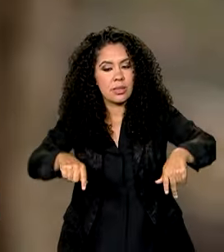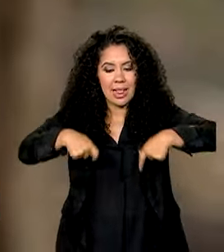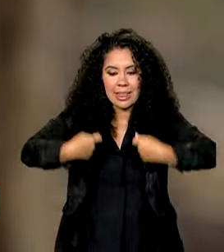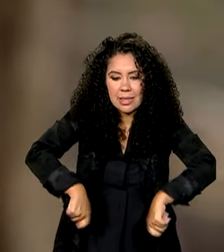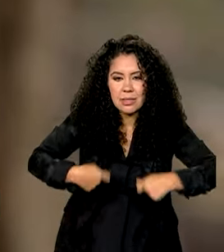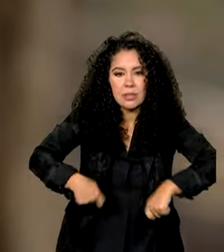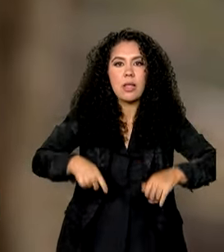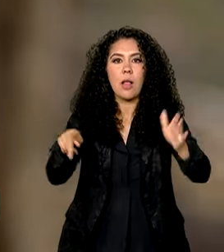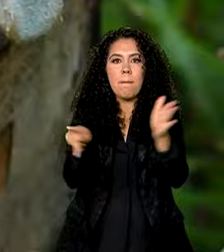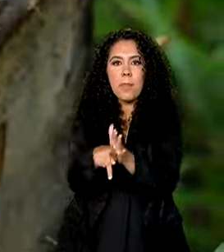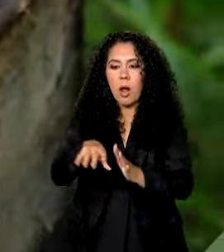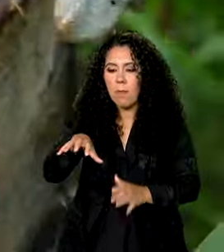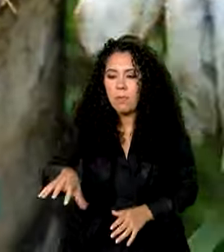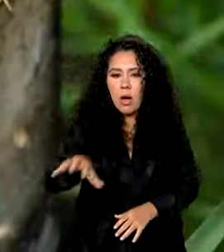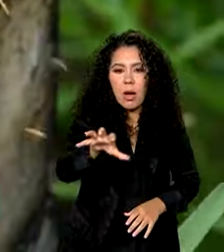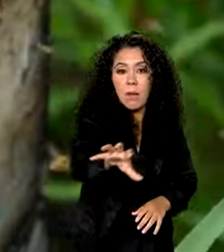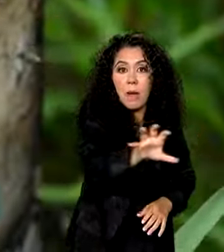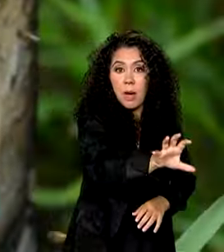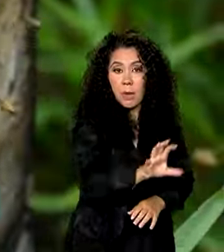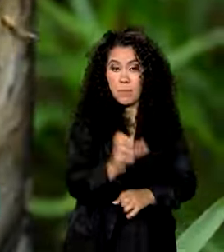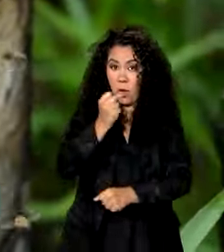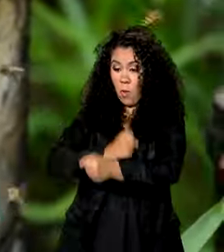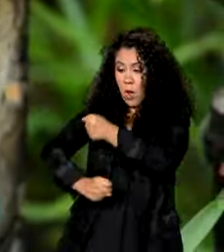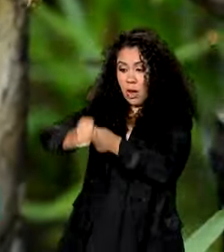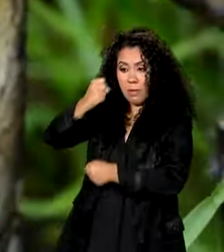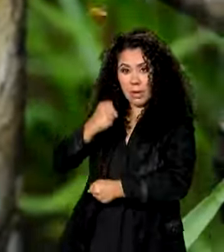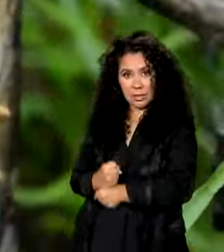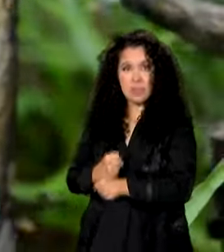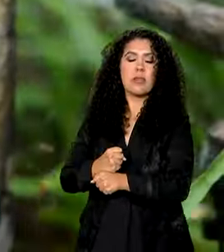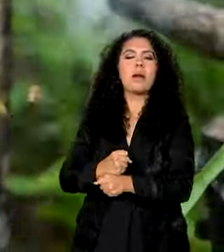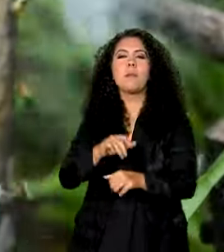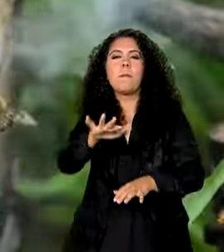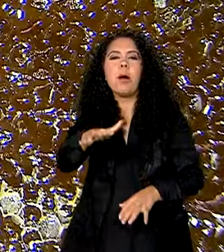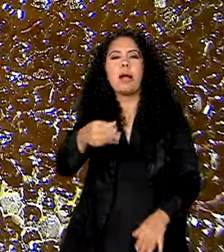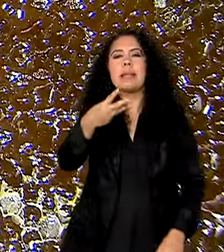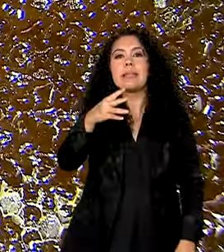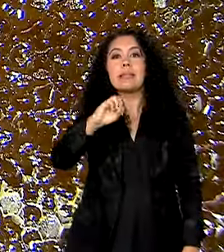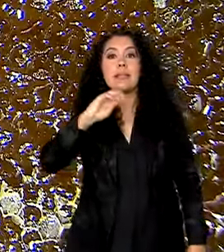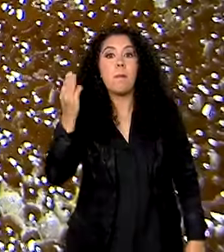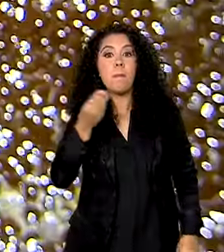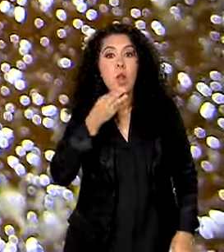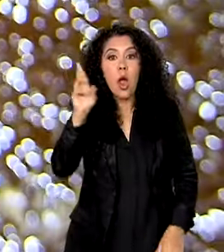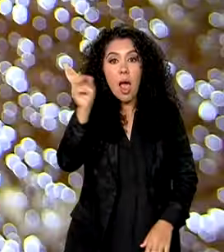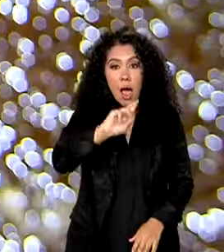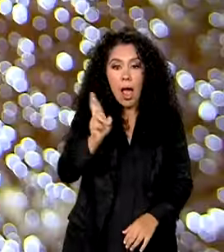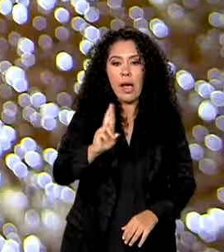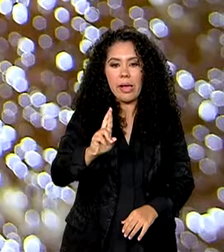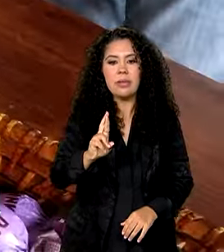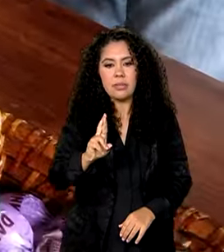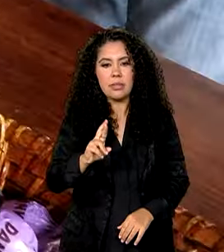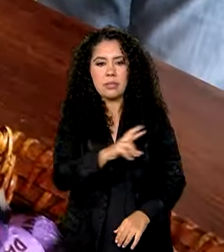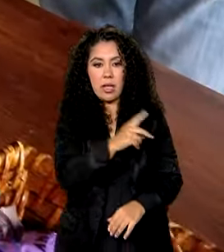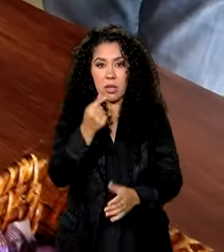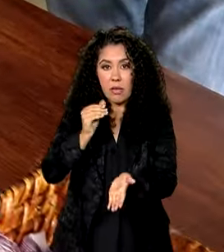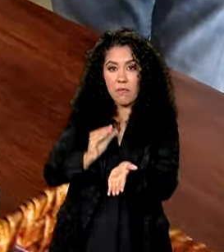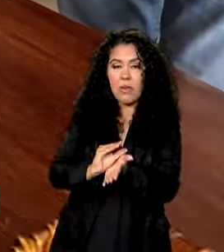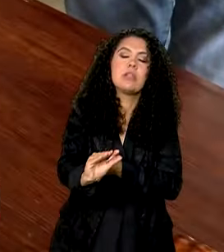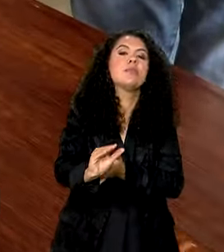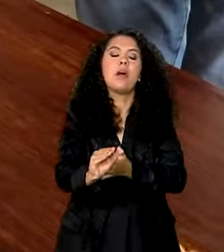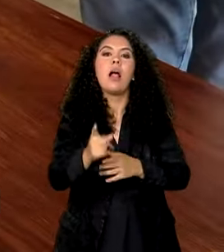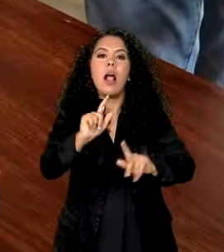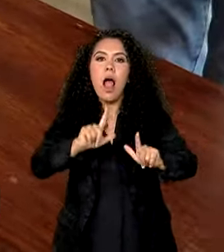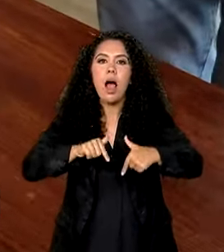demandas locais no ano passado cerca de R 30 milhões de reais foram investidos por exemplo em ações de